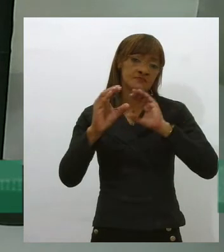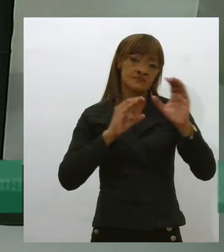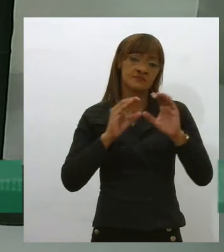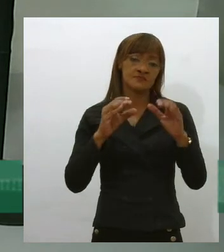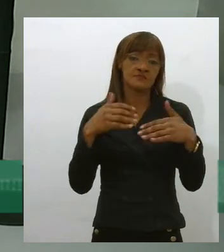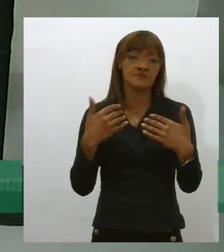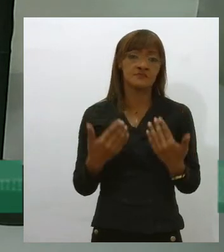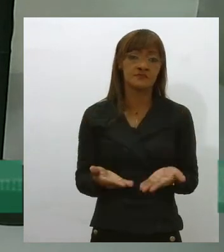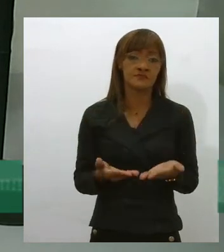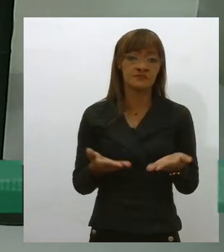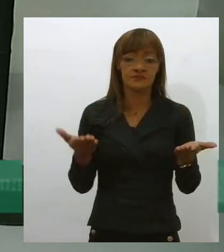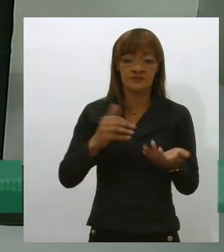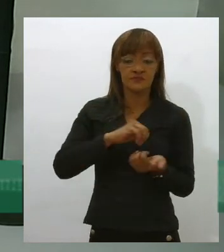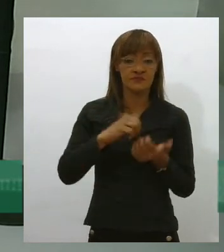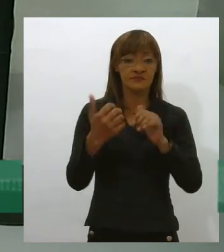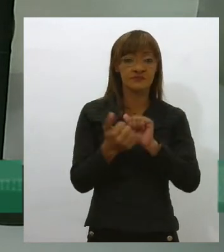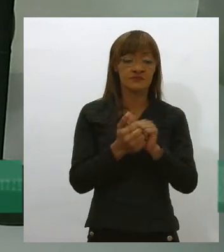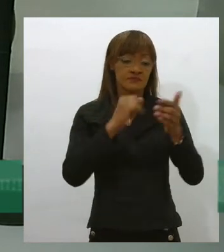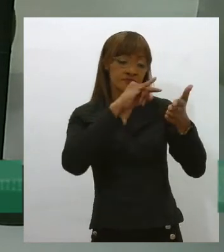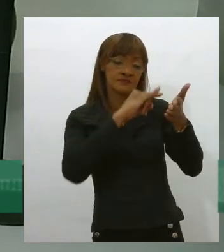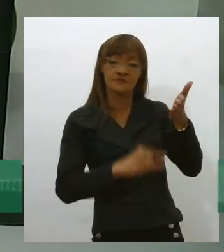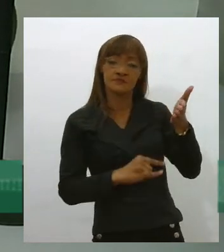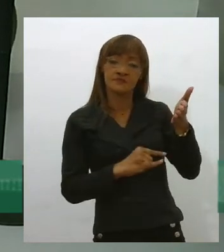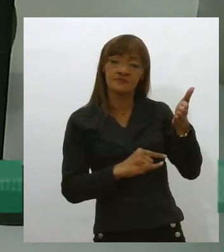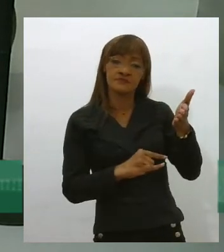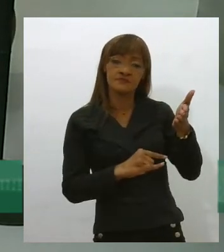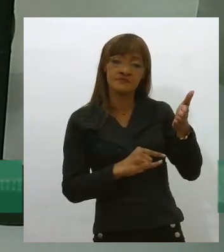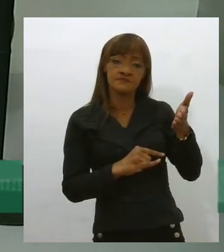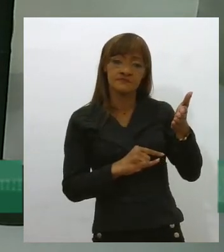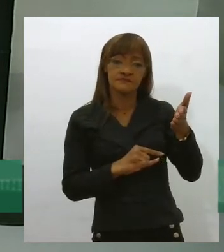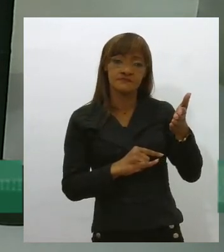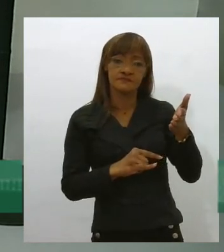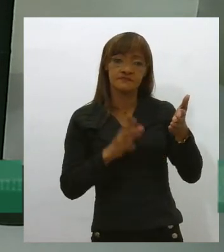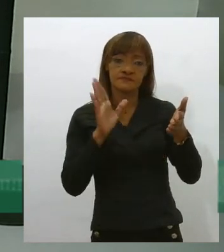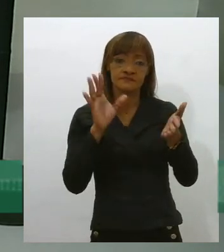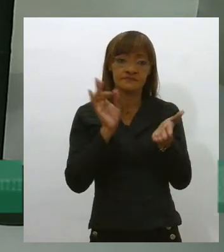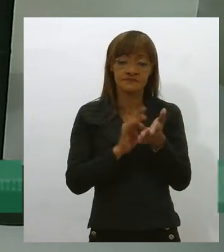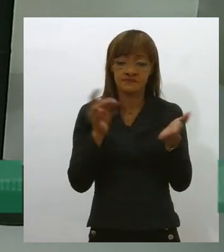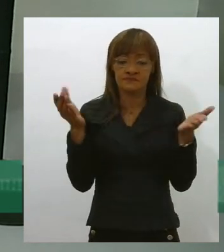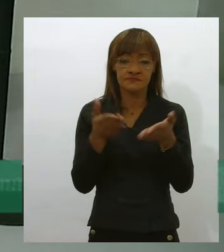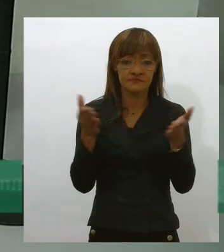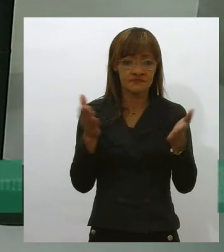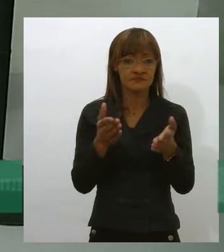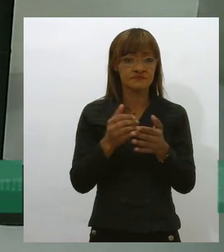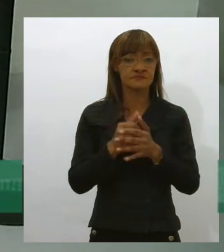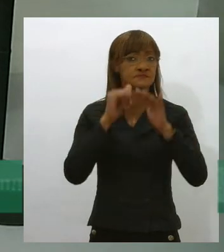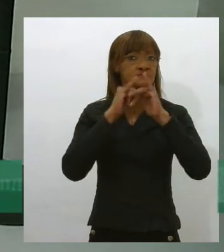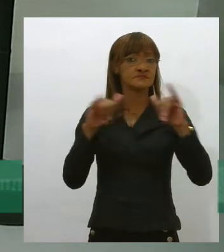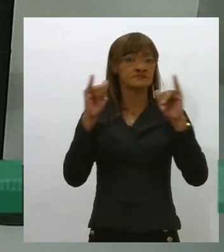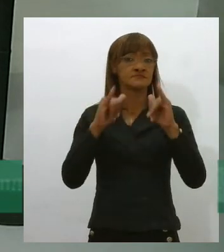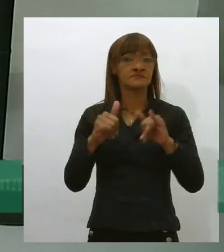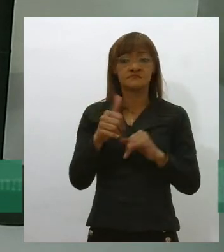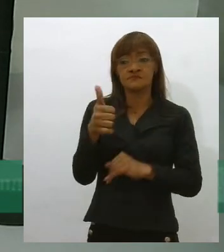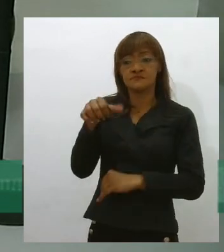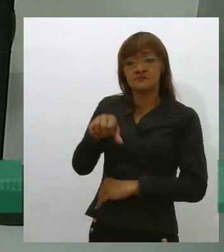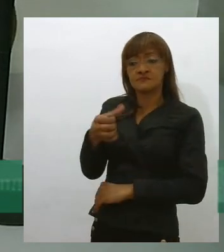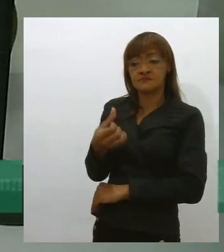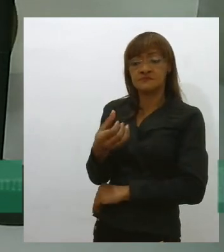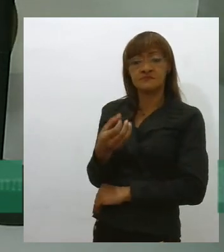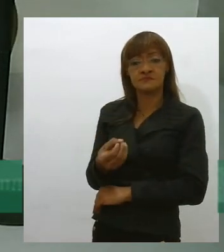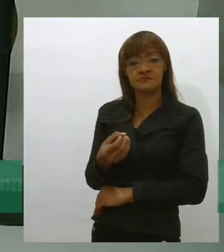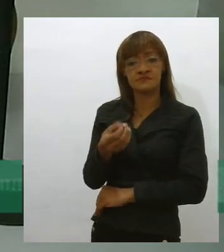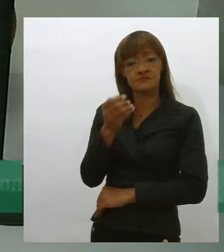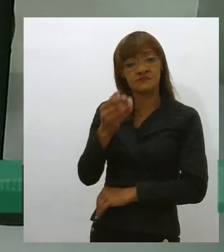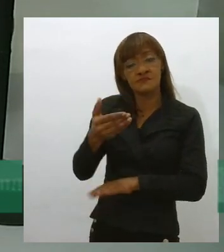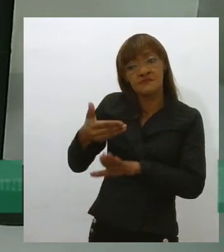desse documento falso documento legal Marco de Rádio Difusão dentro da década de 60 e libera aí